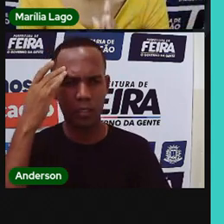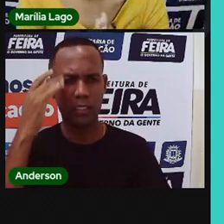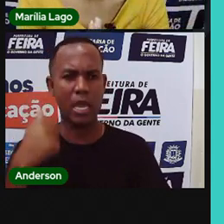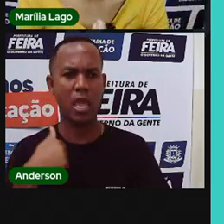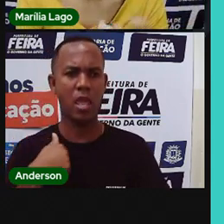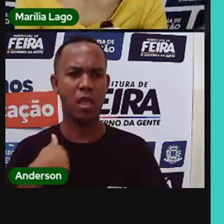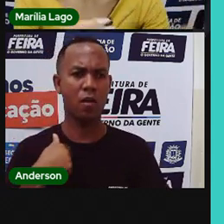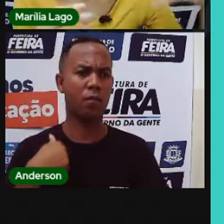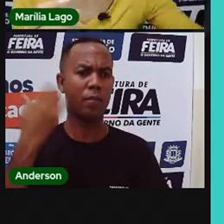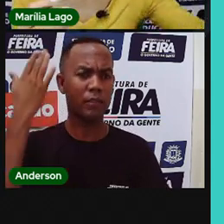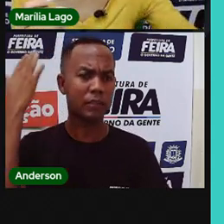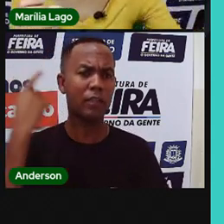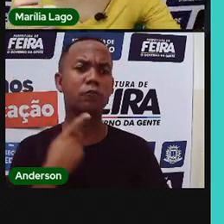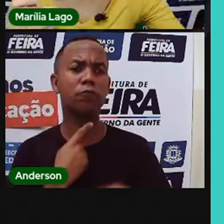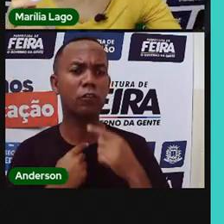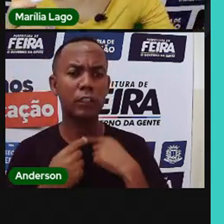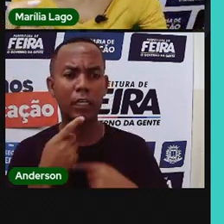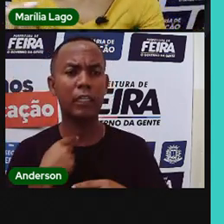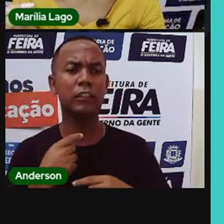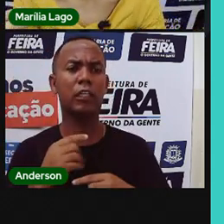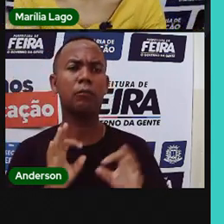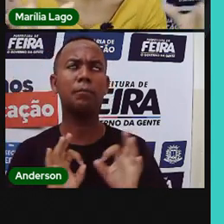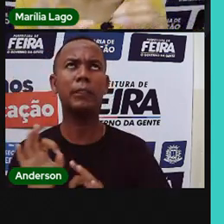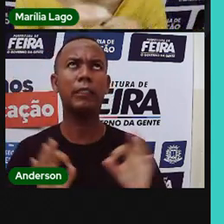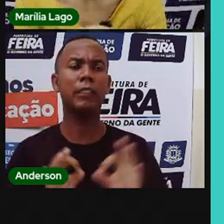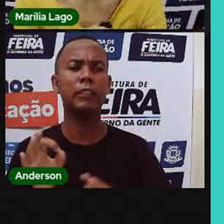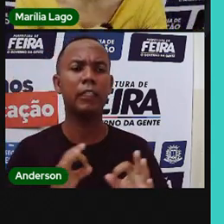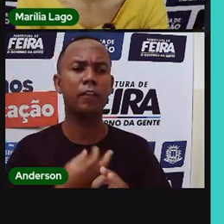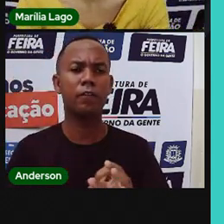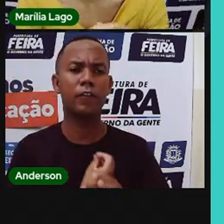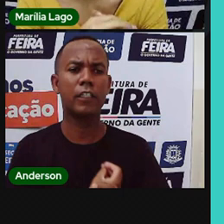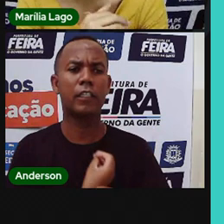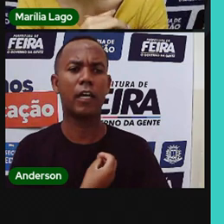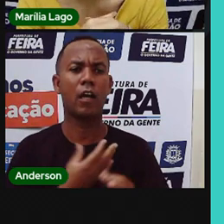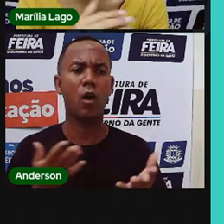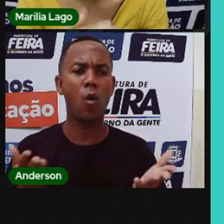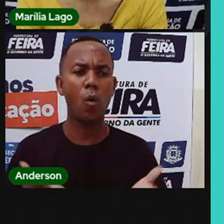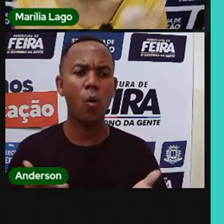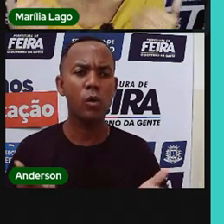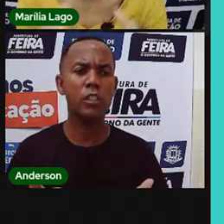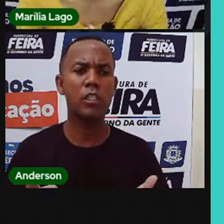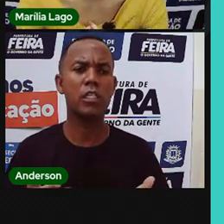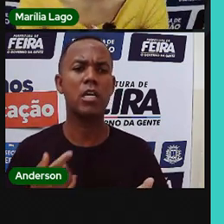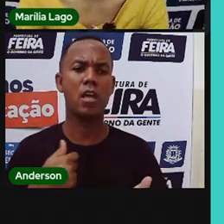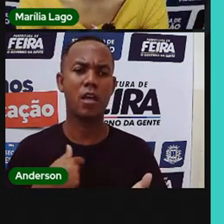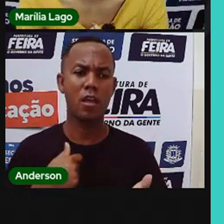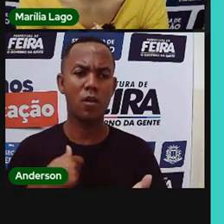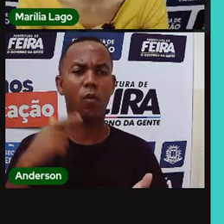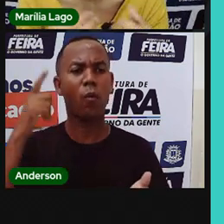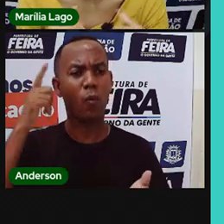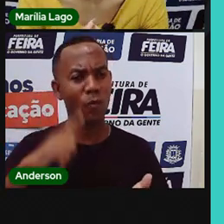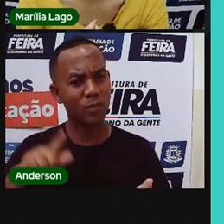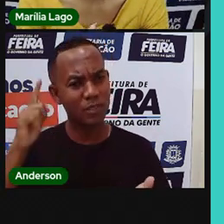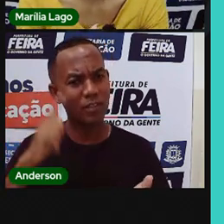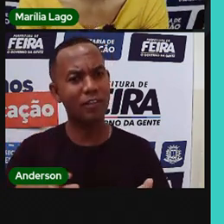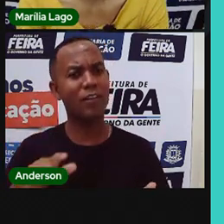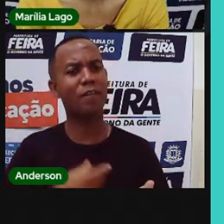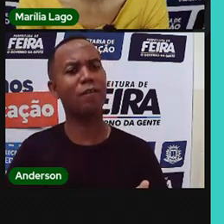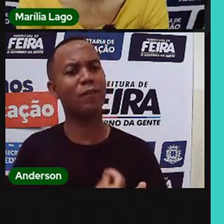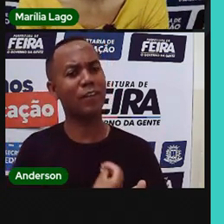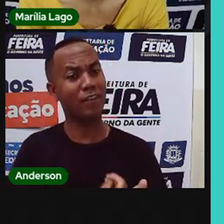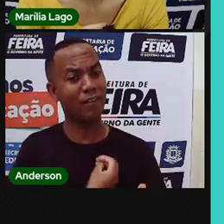foi algo que foi planejado há um tempo e que hoje eu consegui colocar esse projeto, né, em